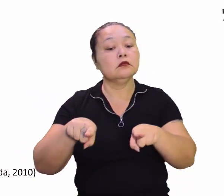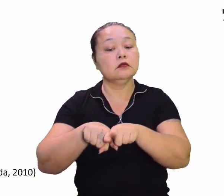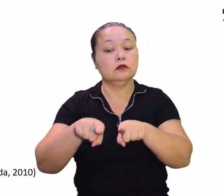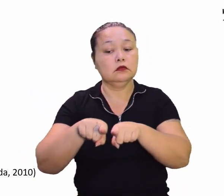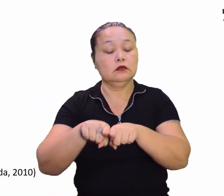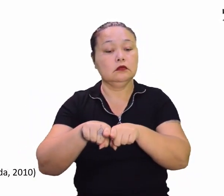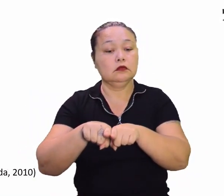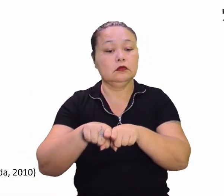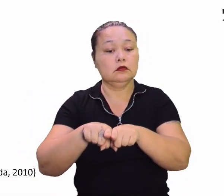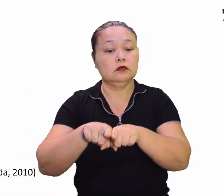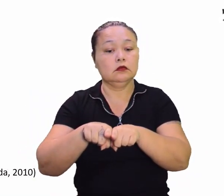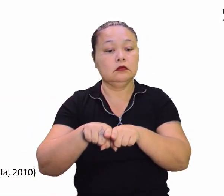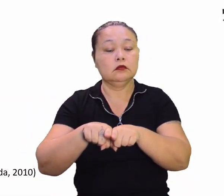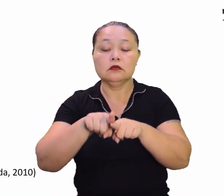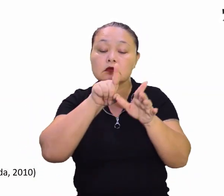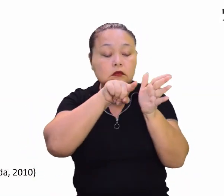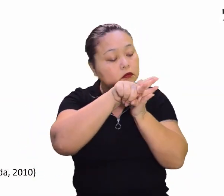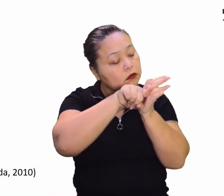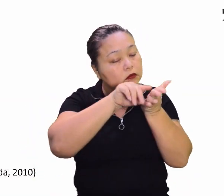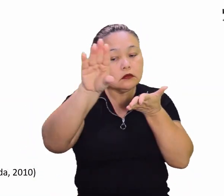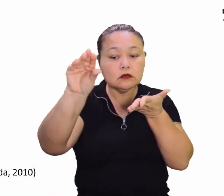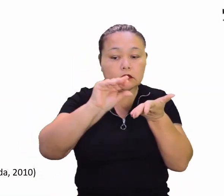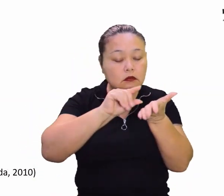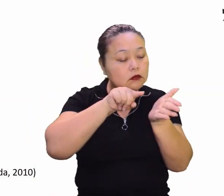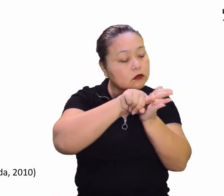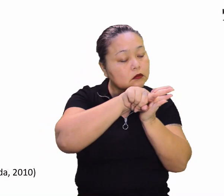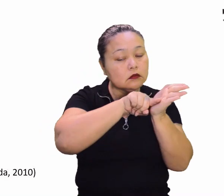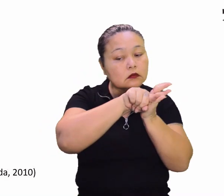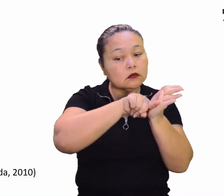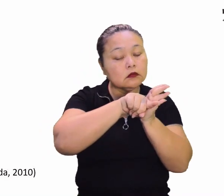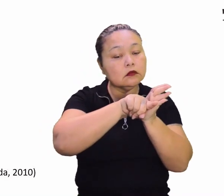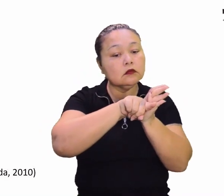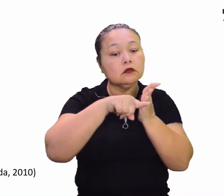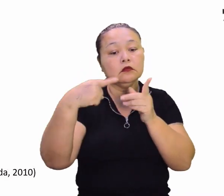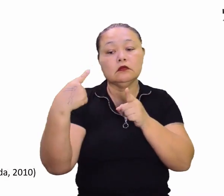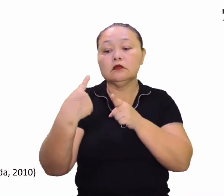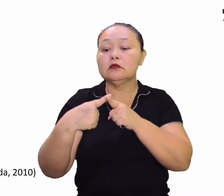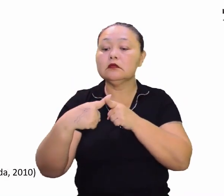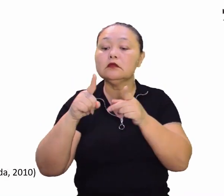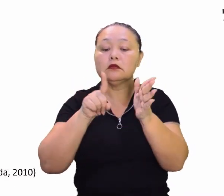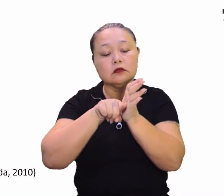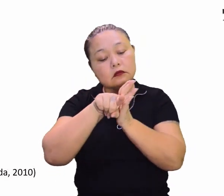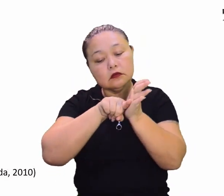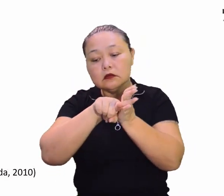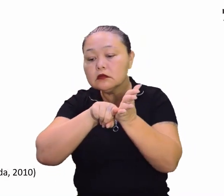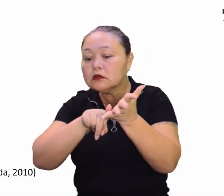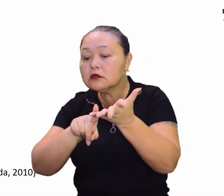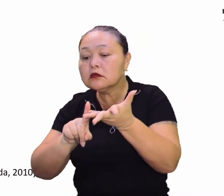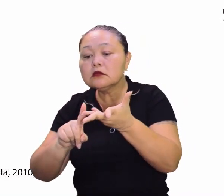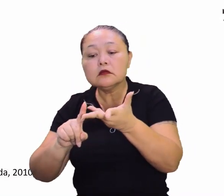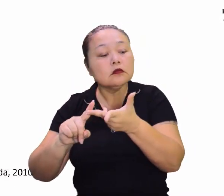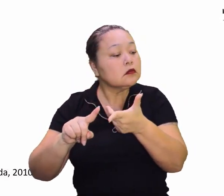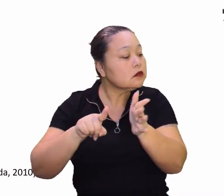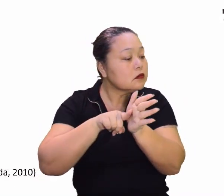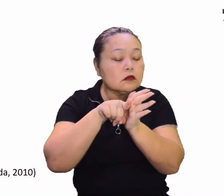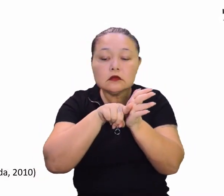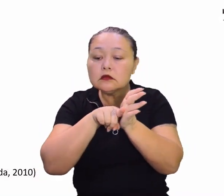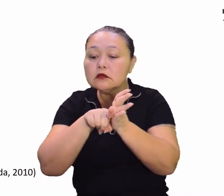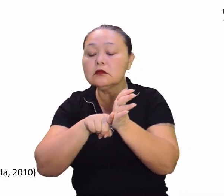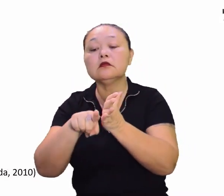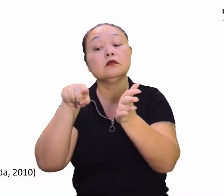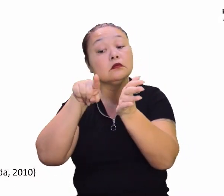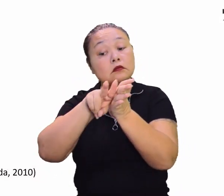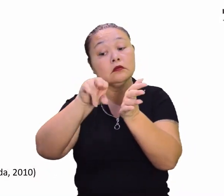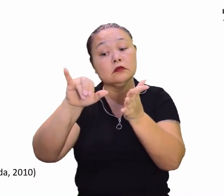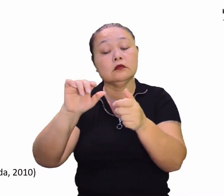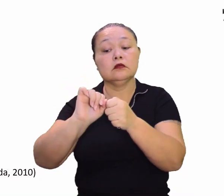houve investimento em pesquisa. Por que em pesquisa? Porque a pesquisa é que